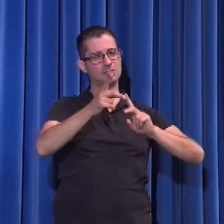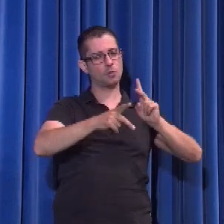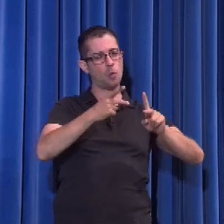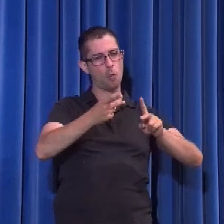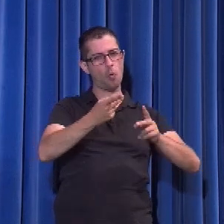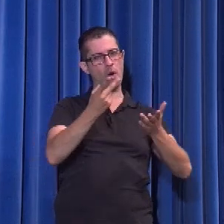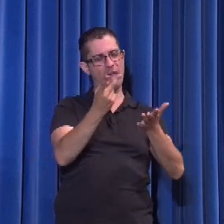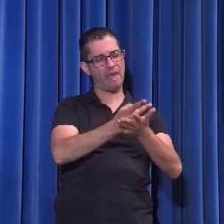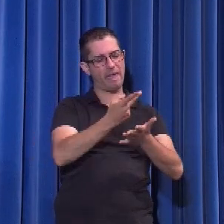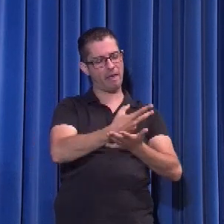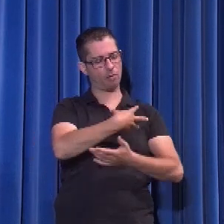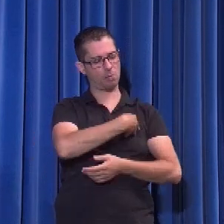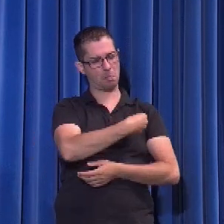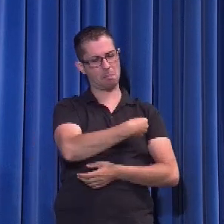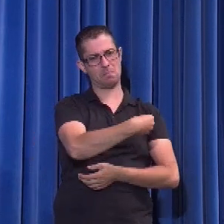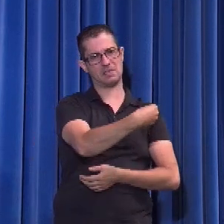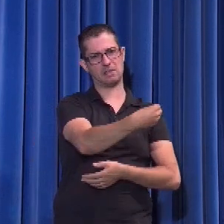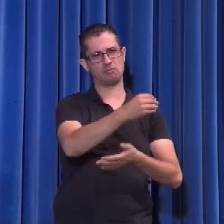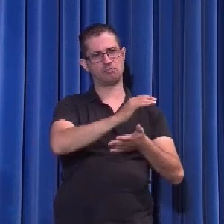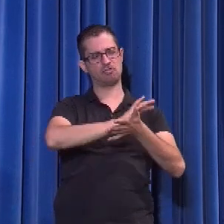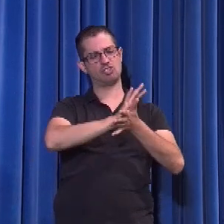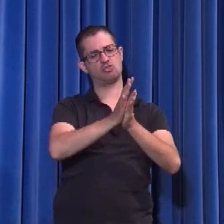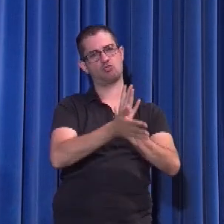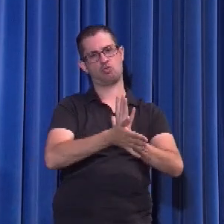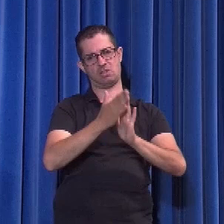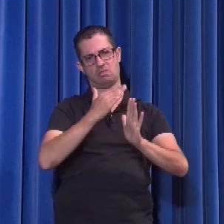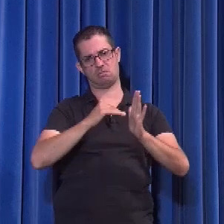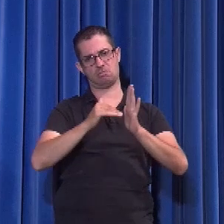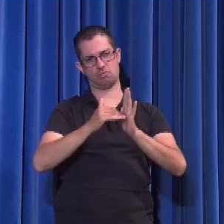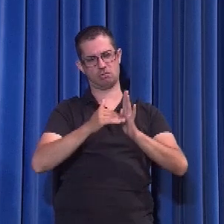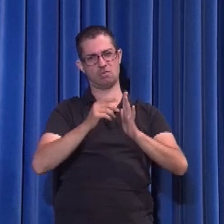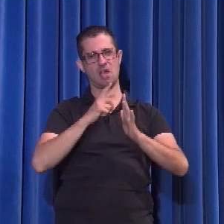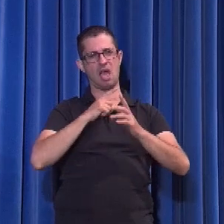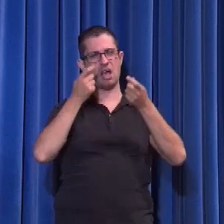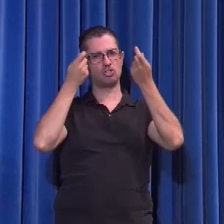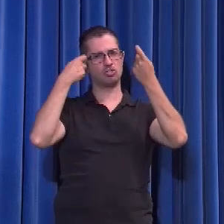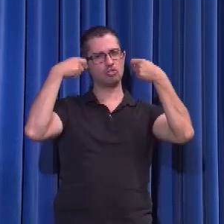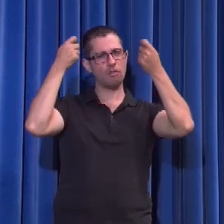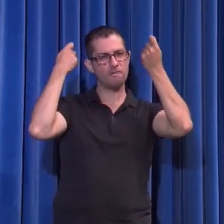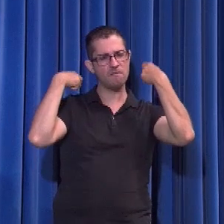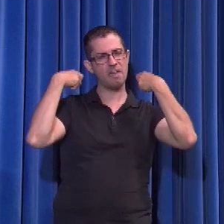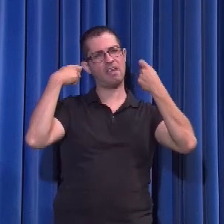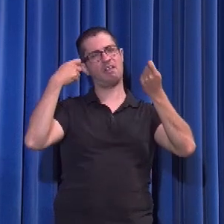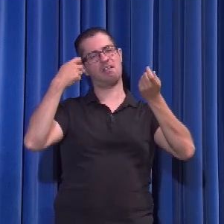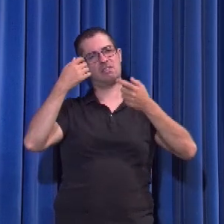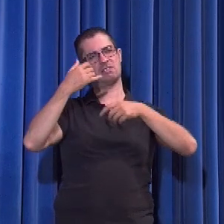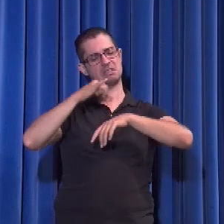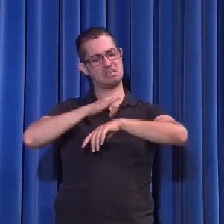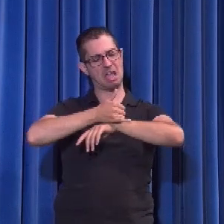a nossa mocidade, as suas ovelhas e o seu gado, os seus filhos e as suas filhas.